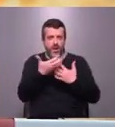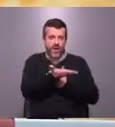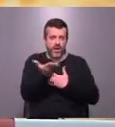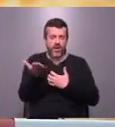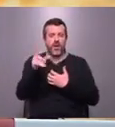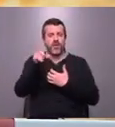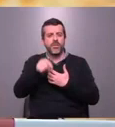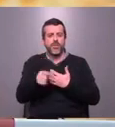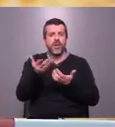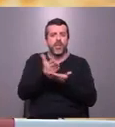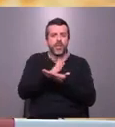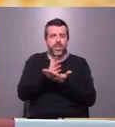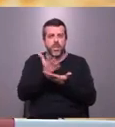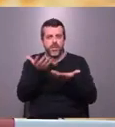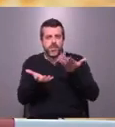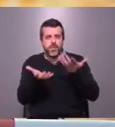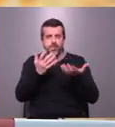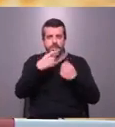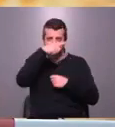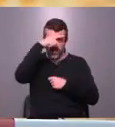por tantas dúvidas e dificuldades?